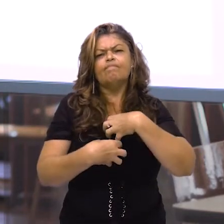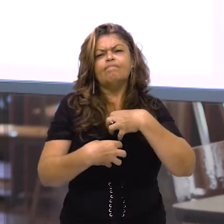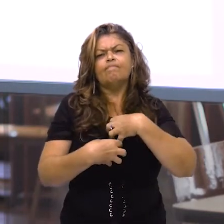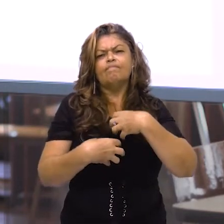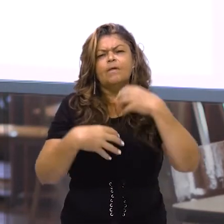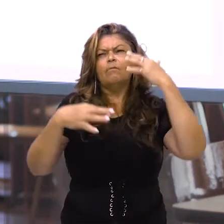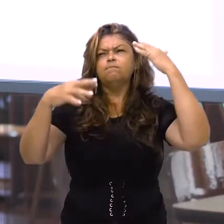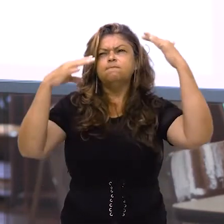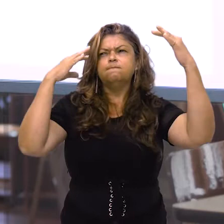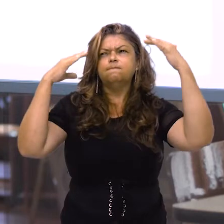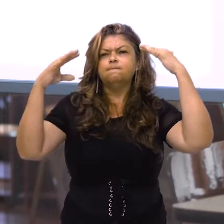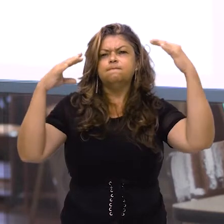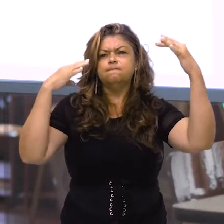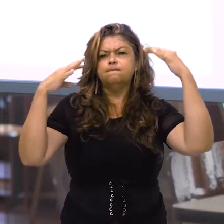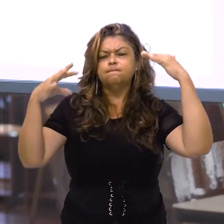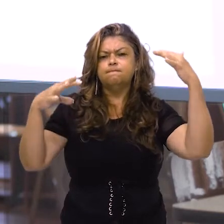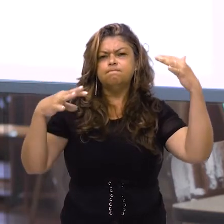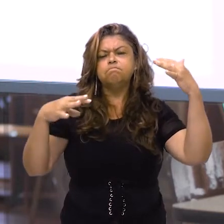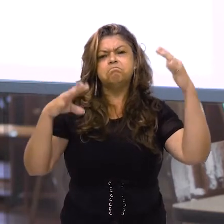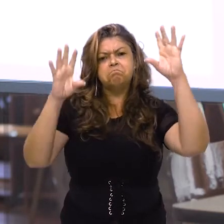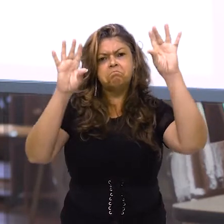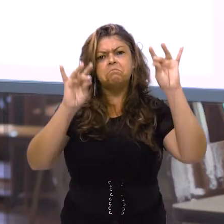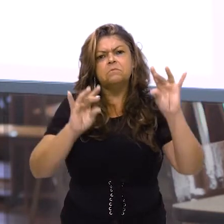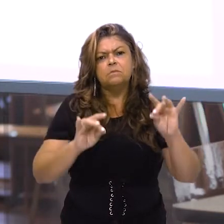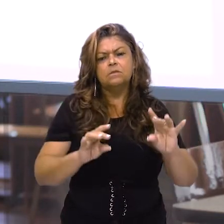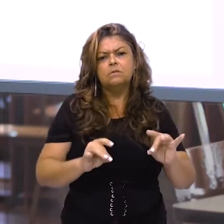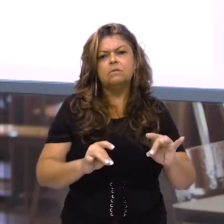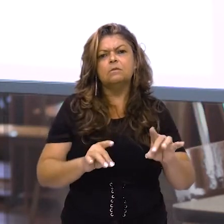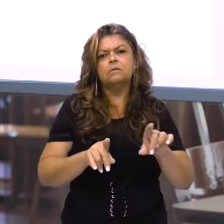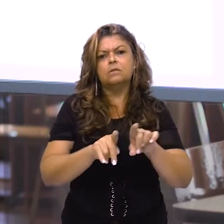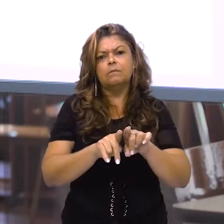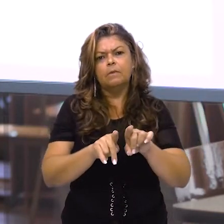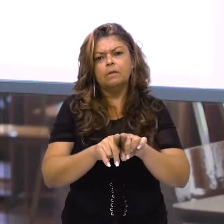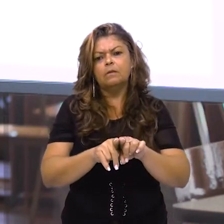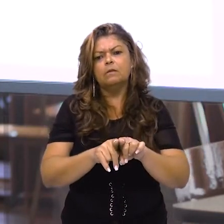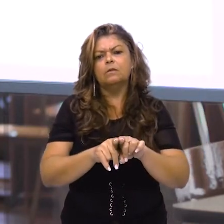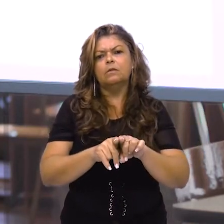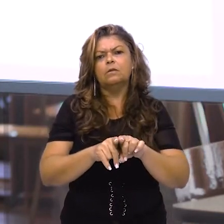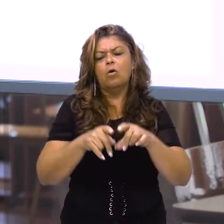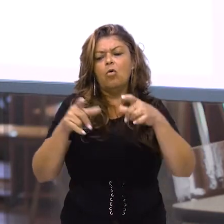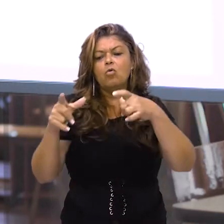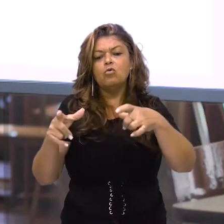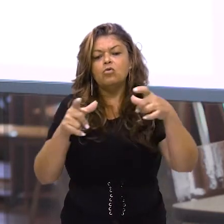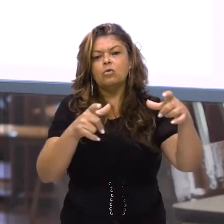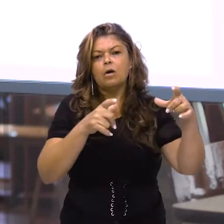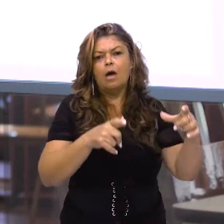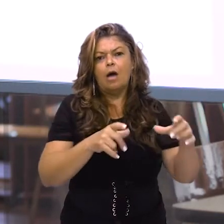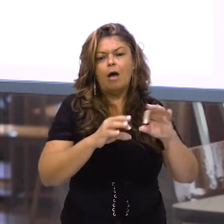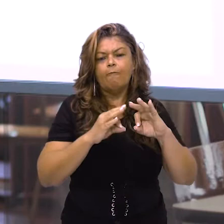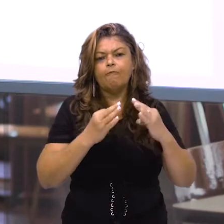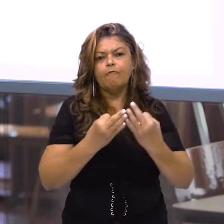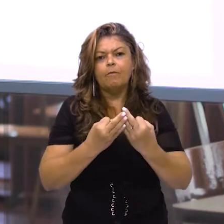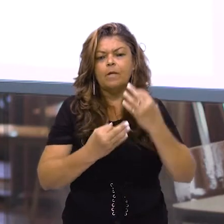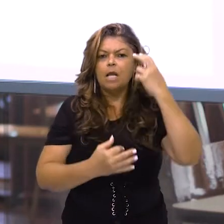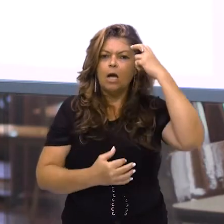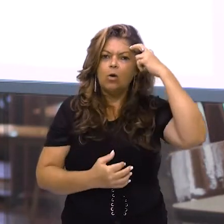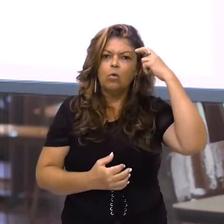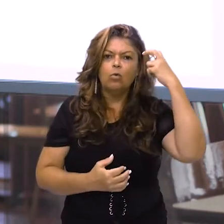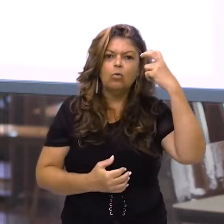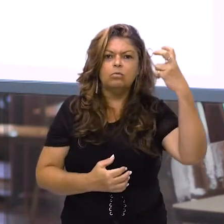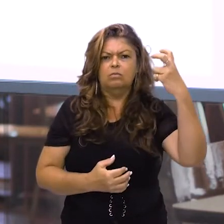indígenas. Então, eles mantêm uma relação de proximidade muito grande com a terra. Eles não a veem